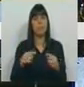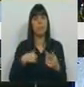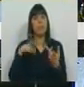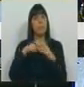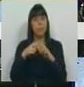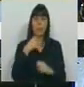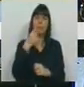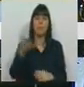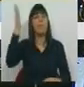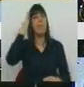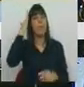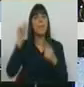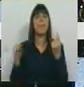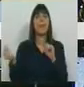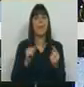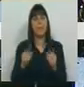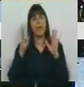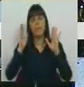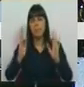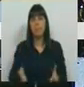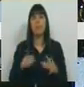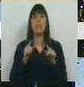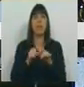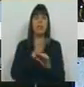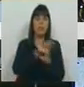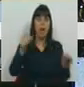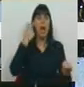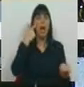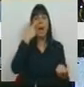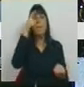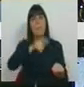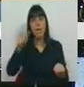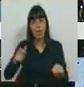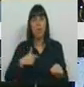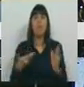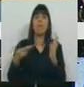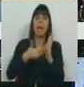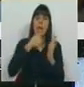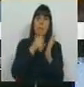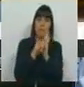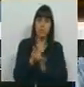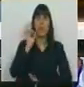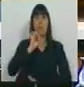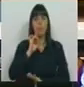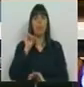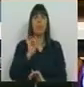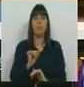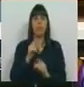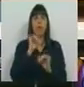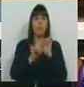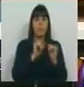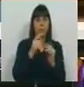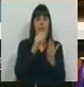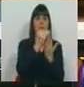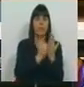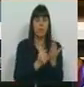levantamos o problema, achamos que este debate tem que ser utilizado para alertar as pessoas, devemos introduzir medidas importantes ao nível da literacia financeira,